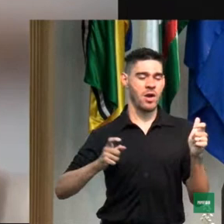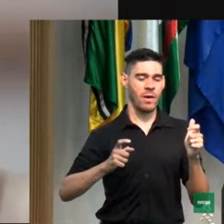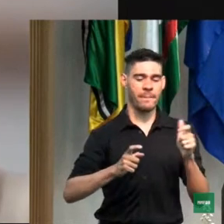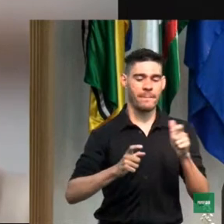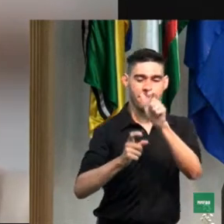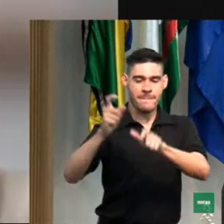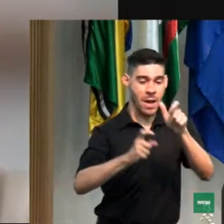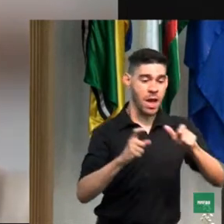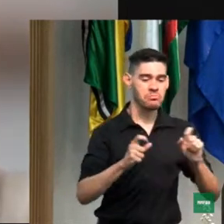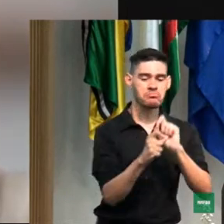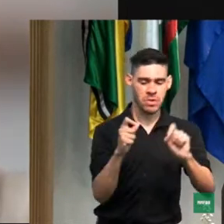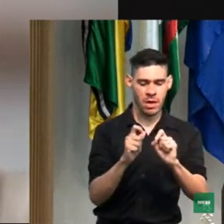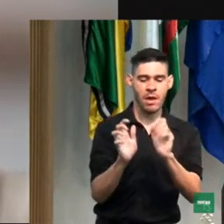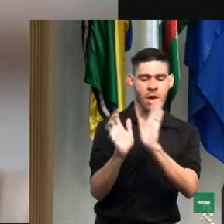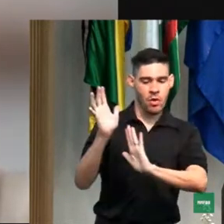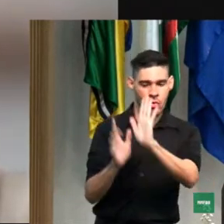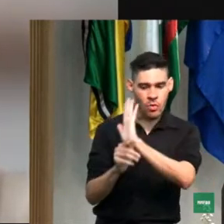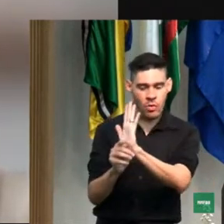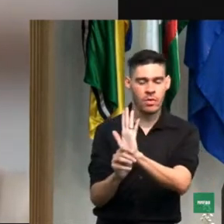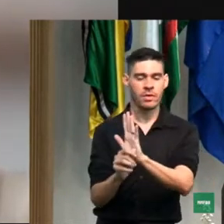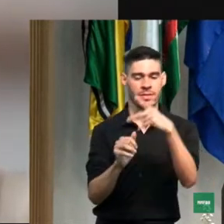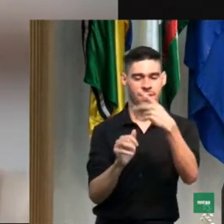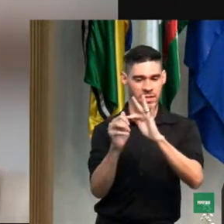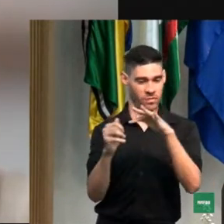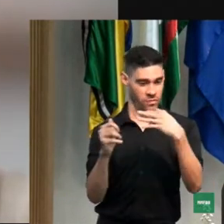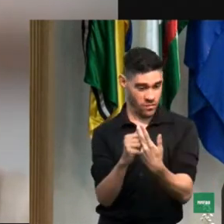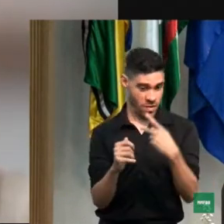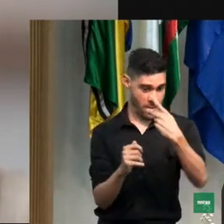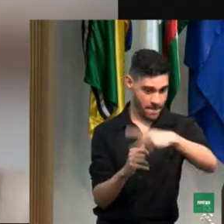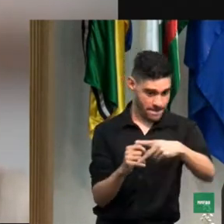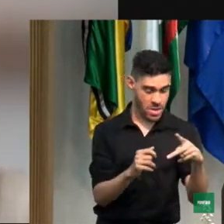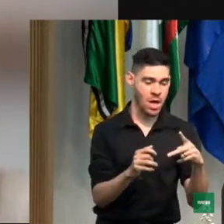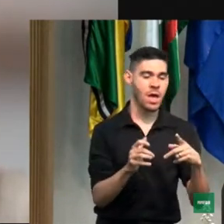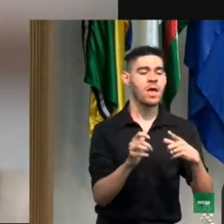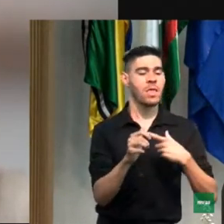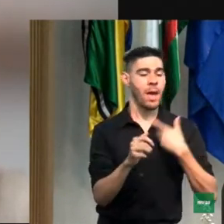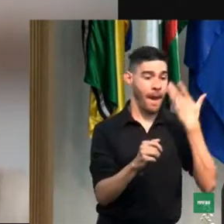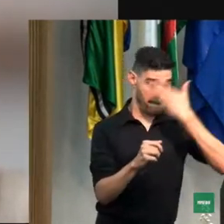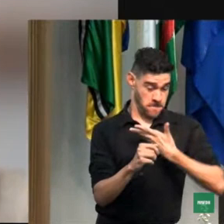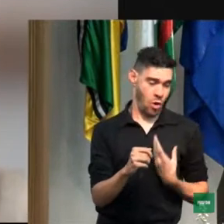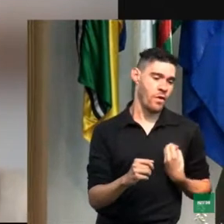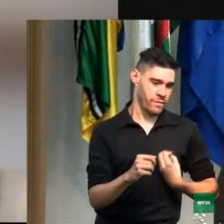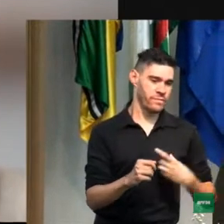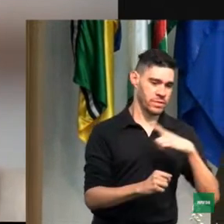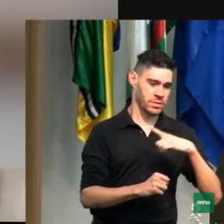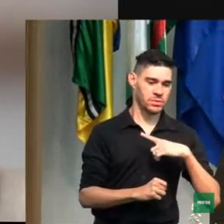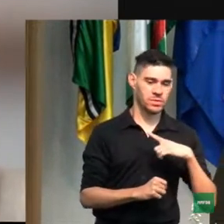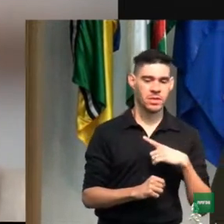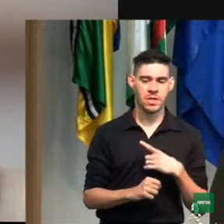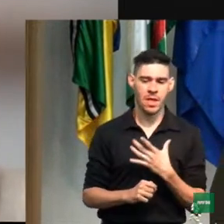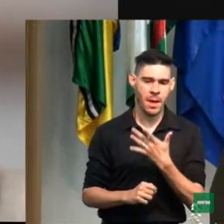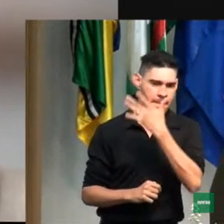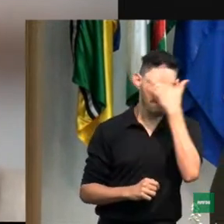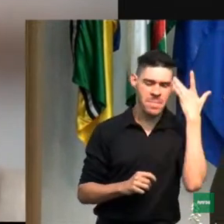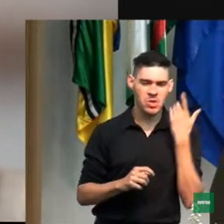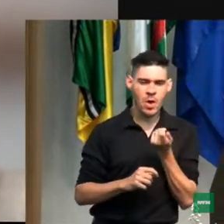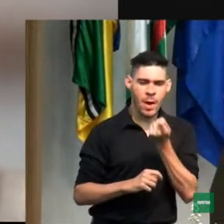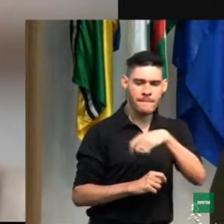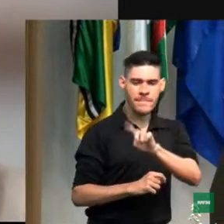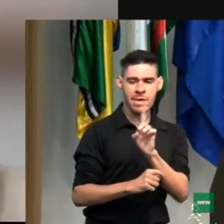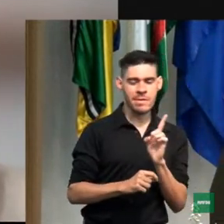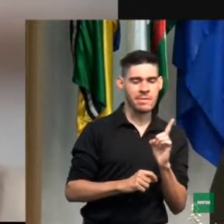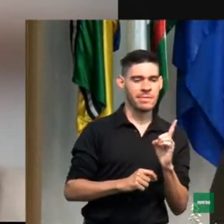cuidem dos seus familiares, né? Teríamos aqui a prova de vida, a pessoa não precisa mais se deslocar do